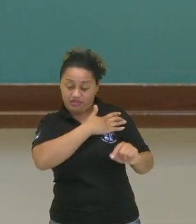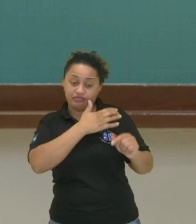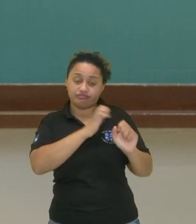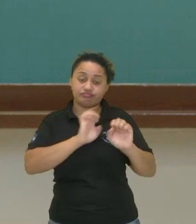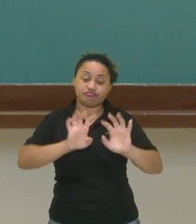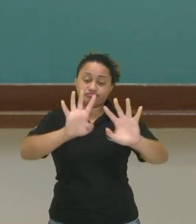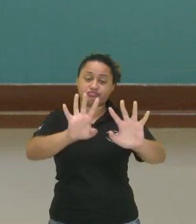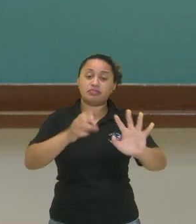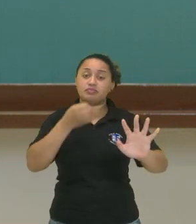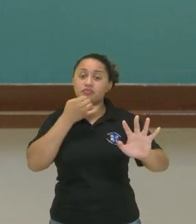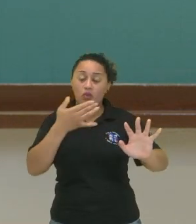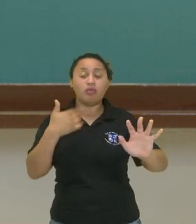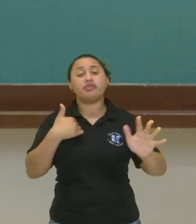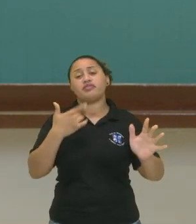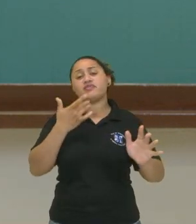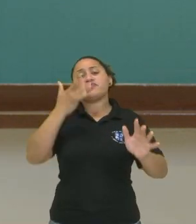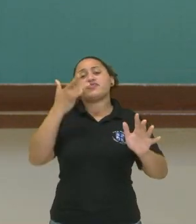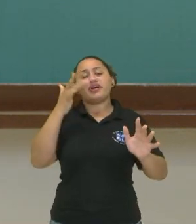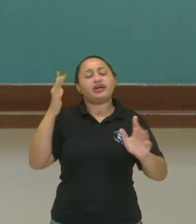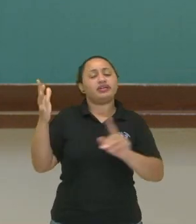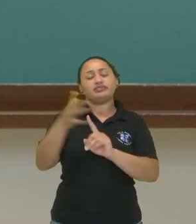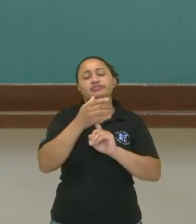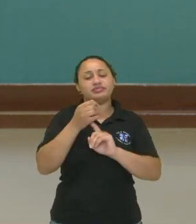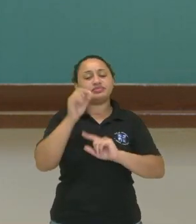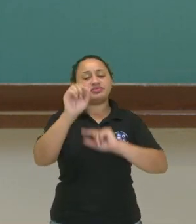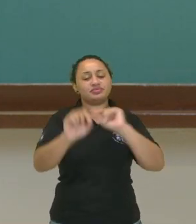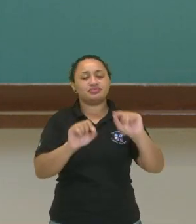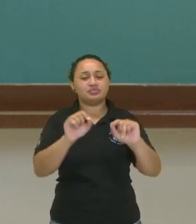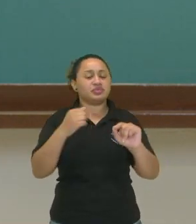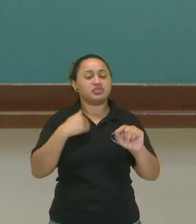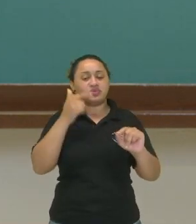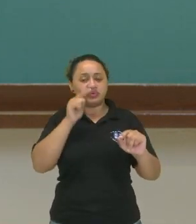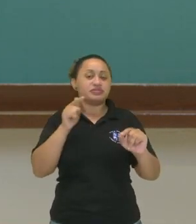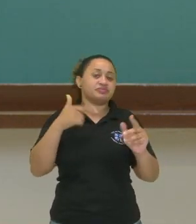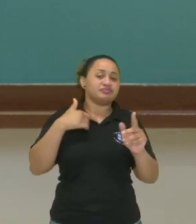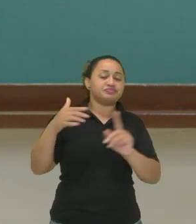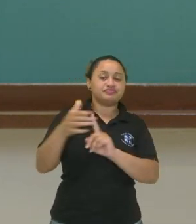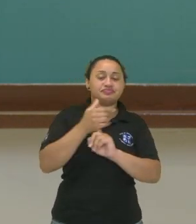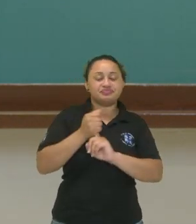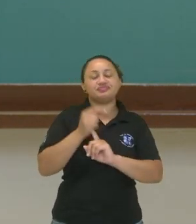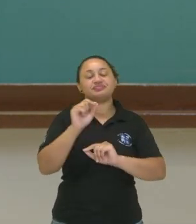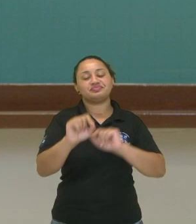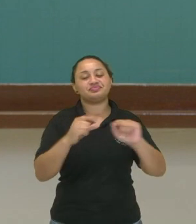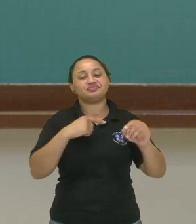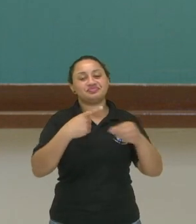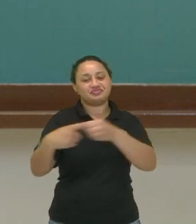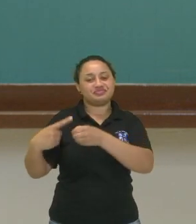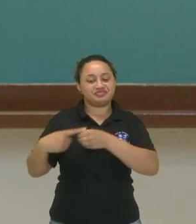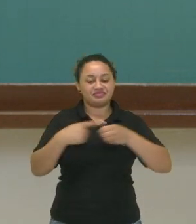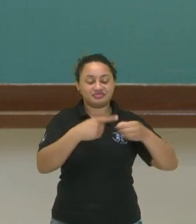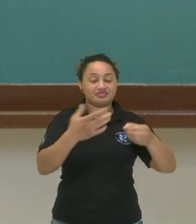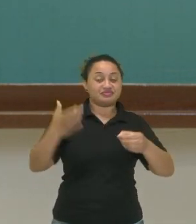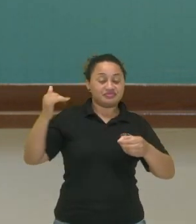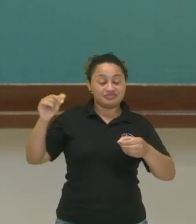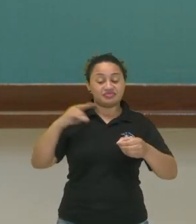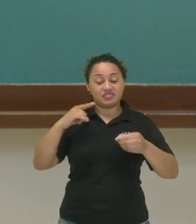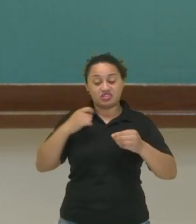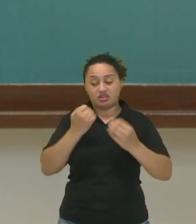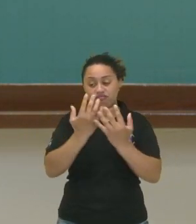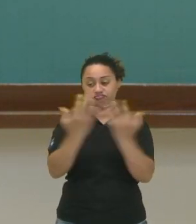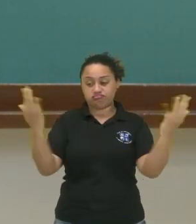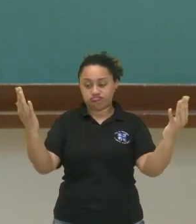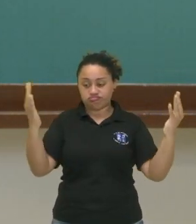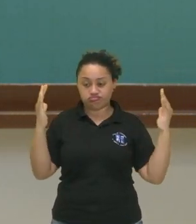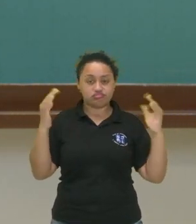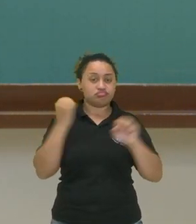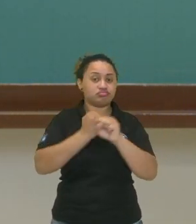dominado, e mesmo com um poderoso exército, vai ser facilmente dominado. As cidades na antiguidade tinham muralhas, essas muralhas não